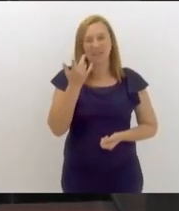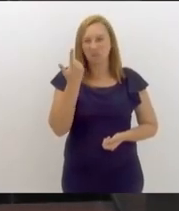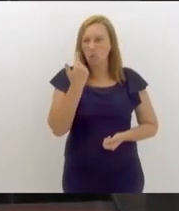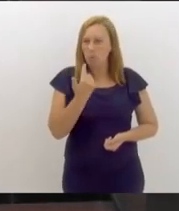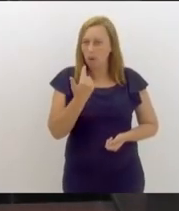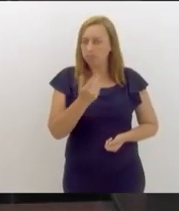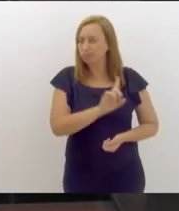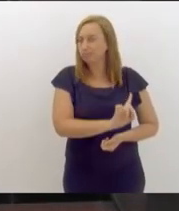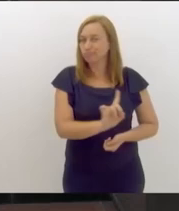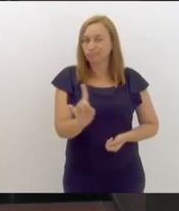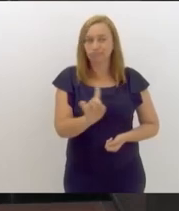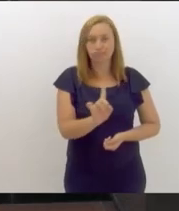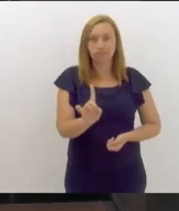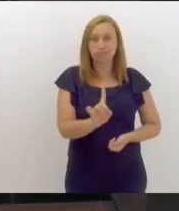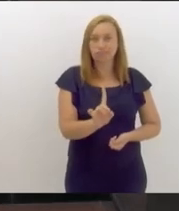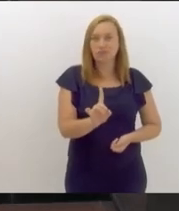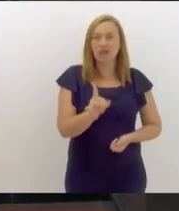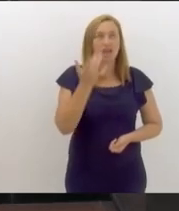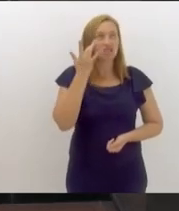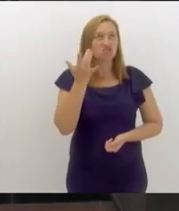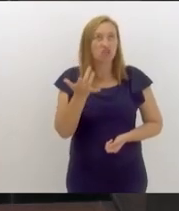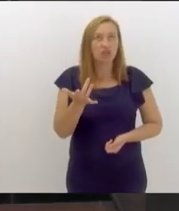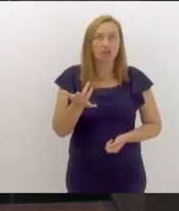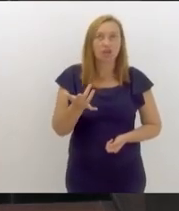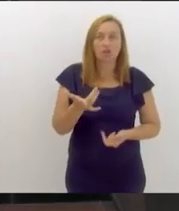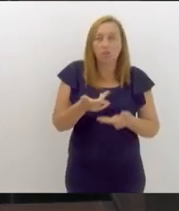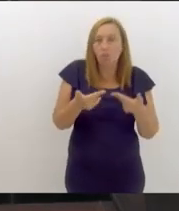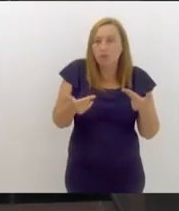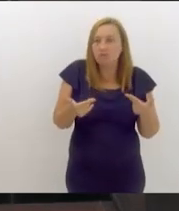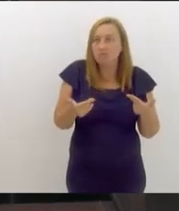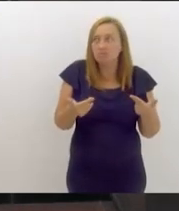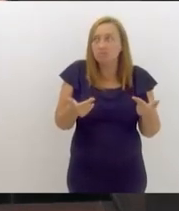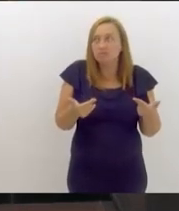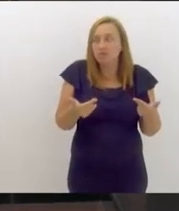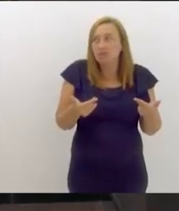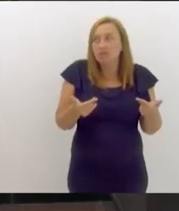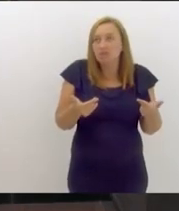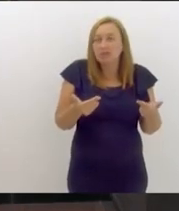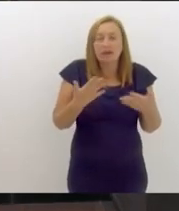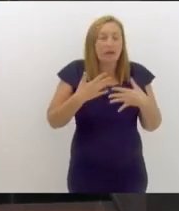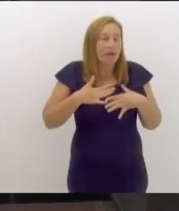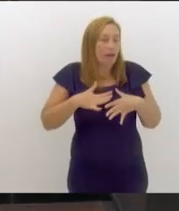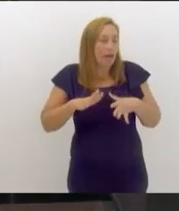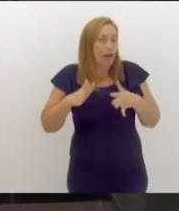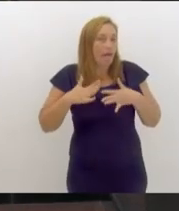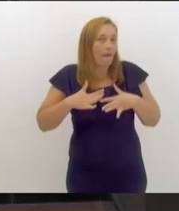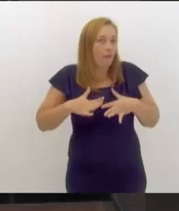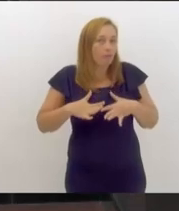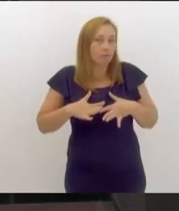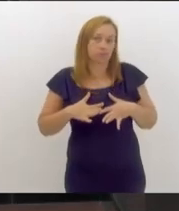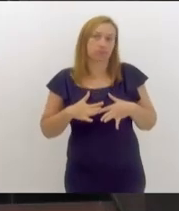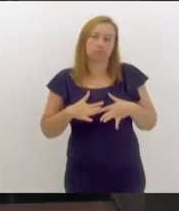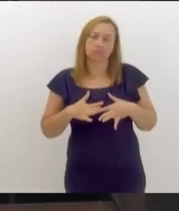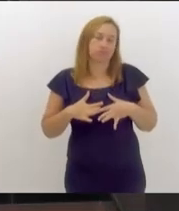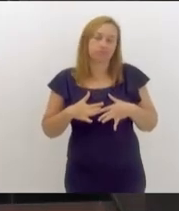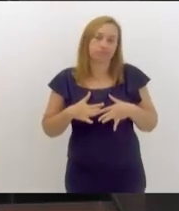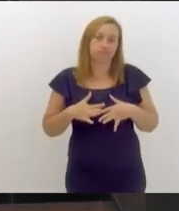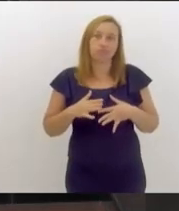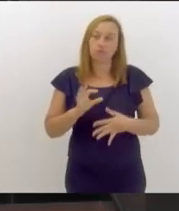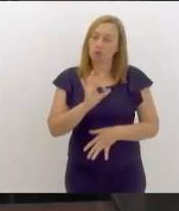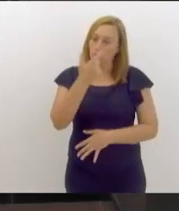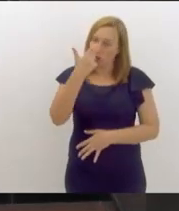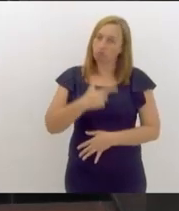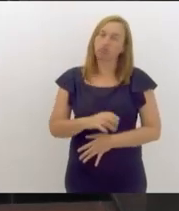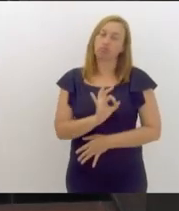é normal achar que isso é uma coisa que tornou tranquila Eu sou